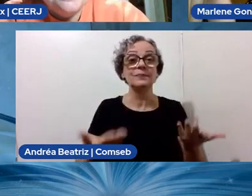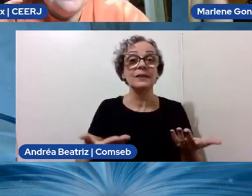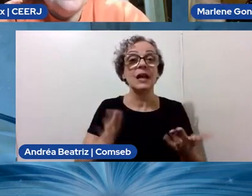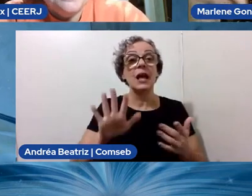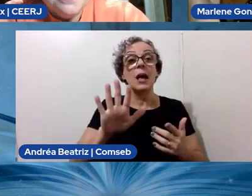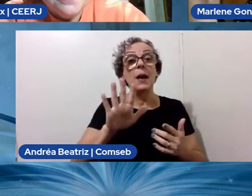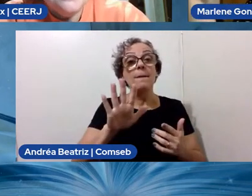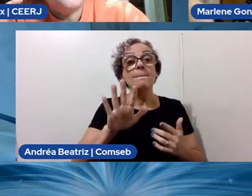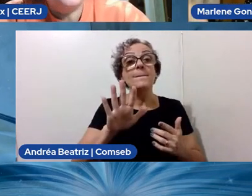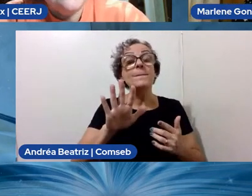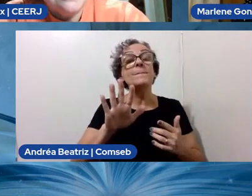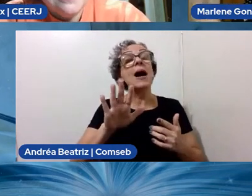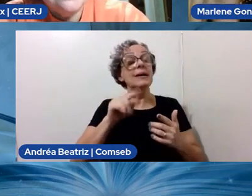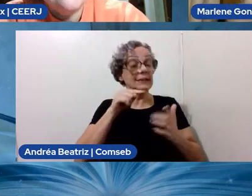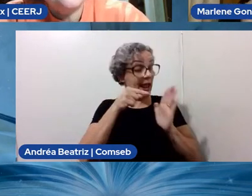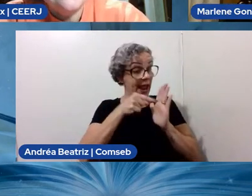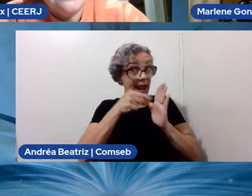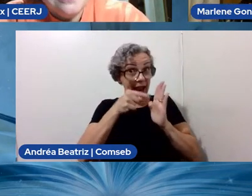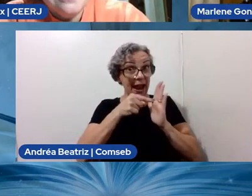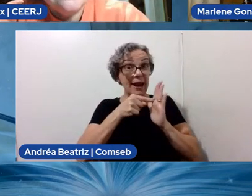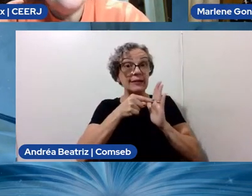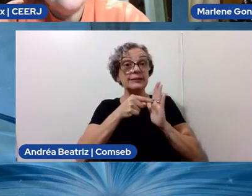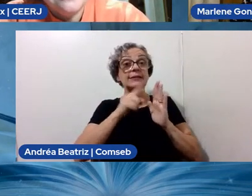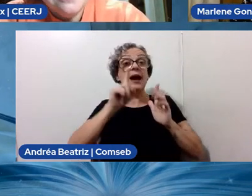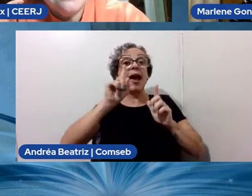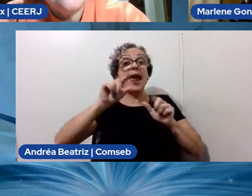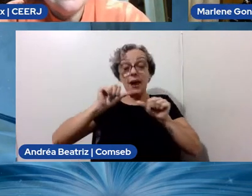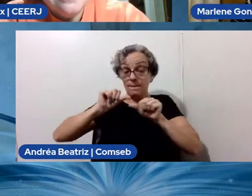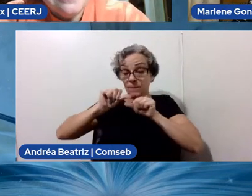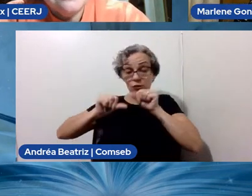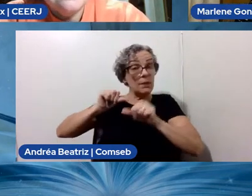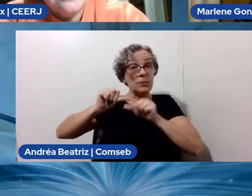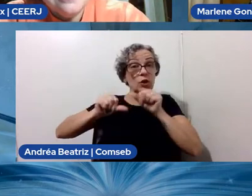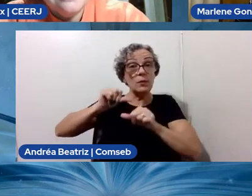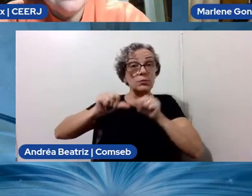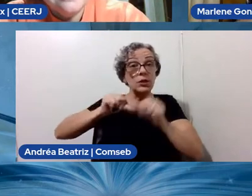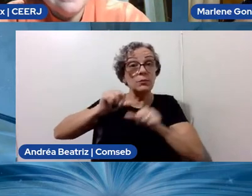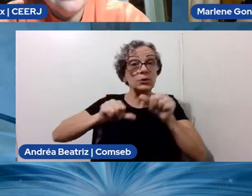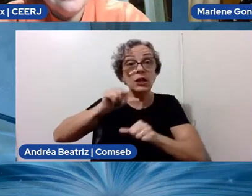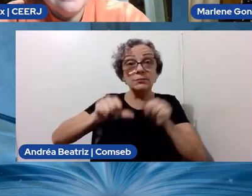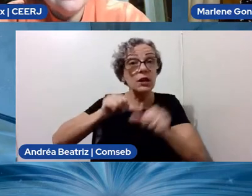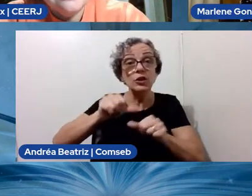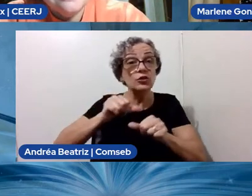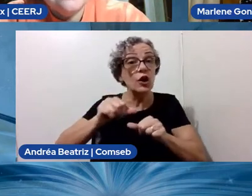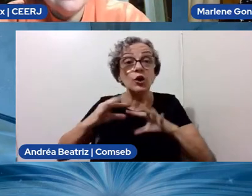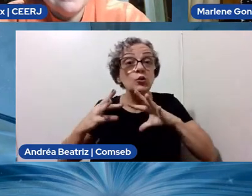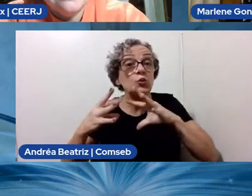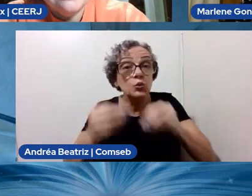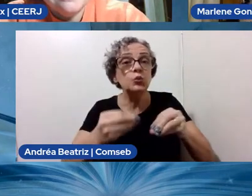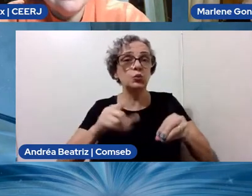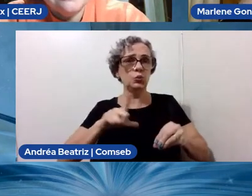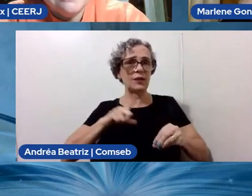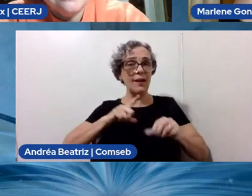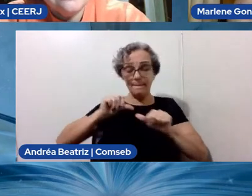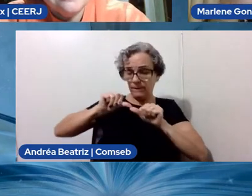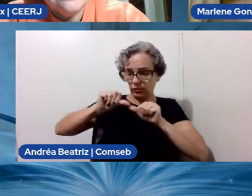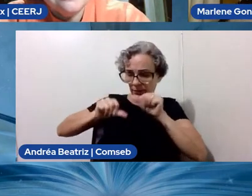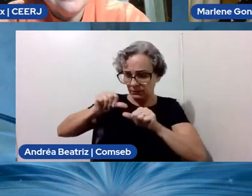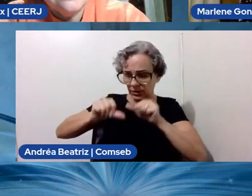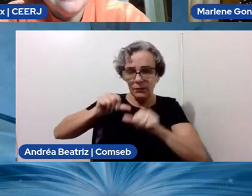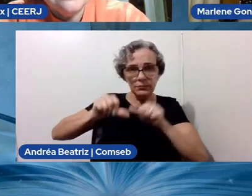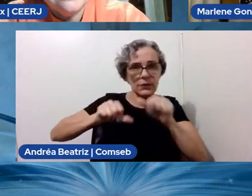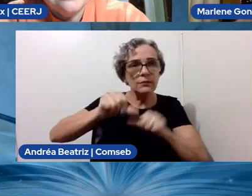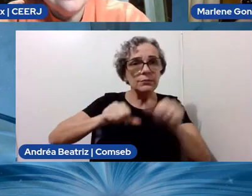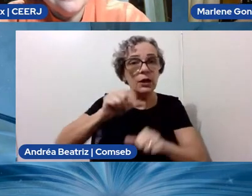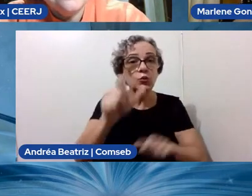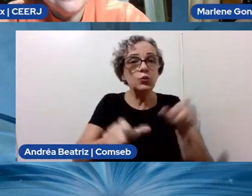das transformações sucessivas desses mesmos seres, né? Só assim que a gente pode entender, né, o que